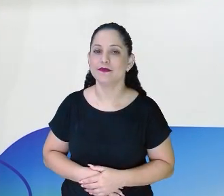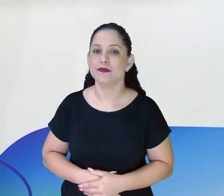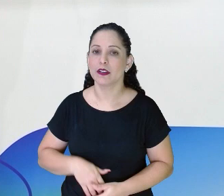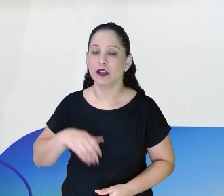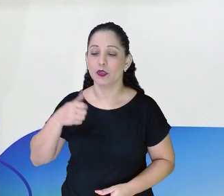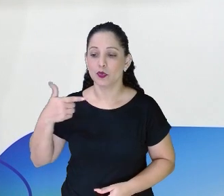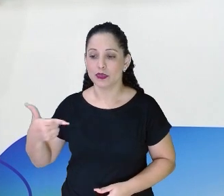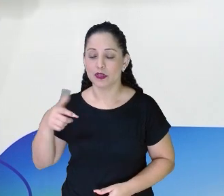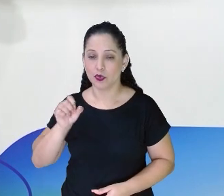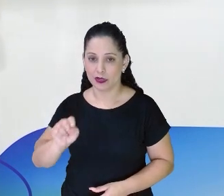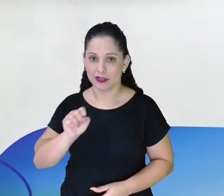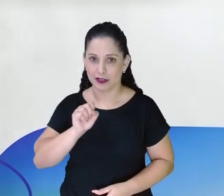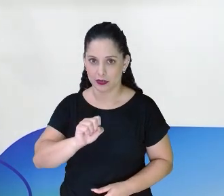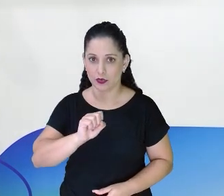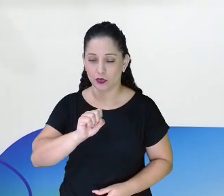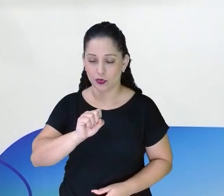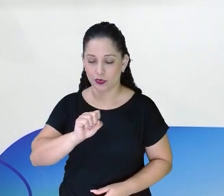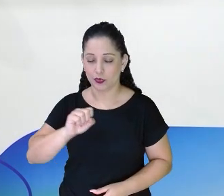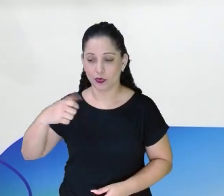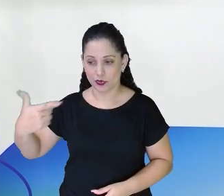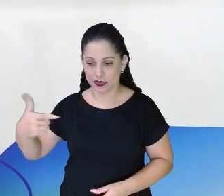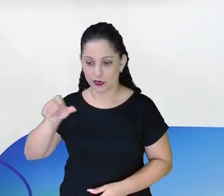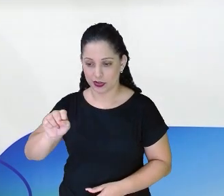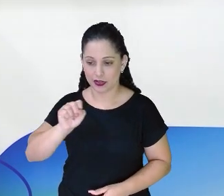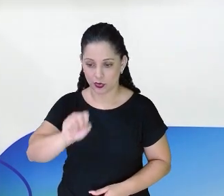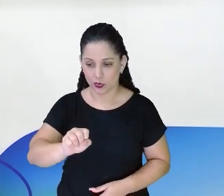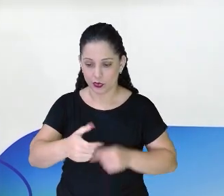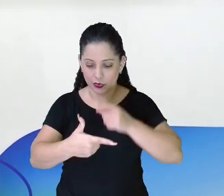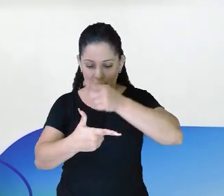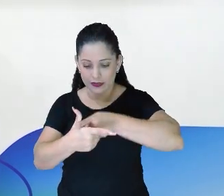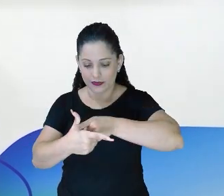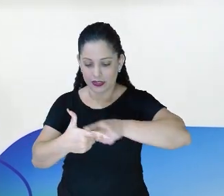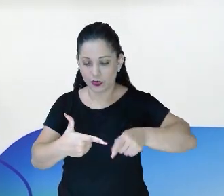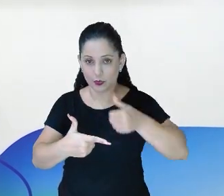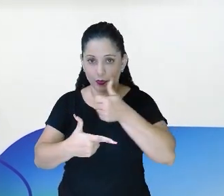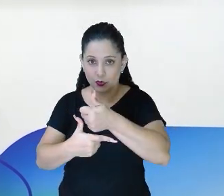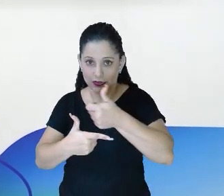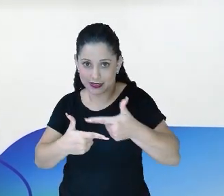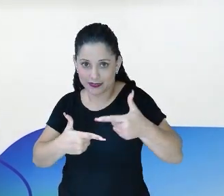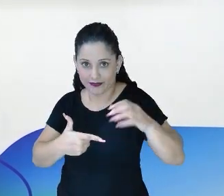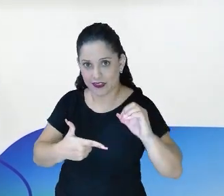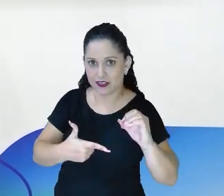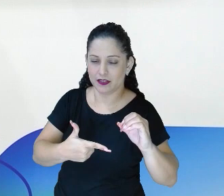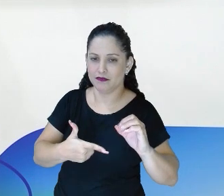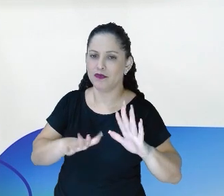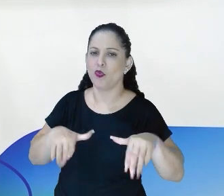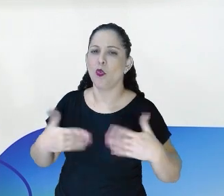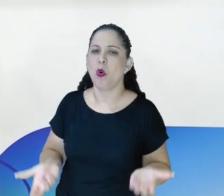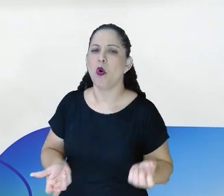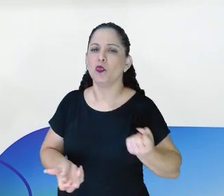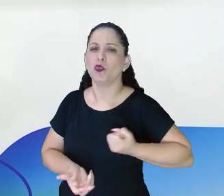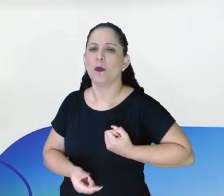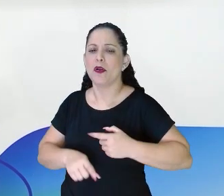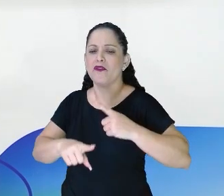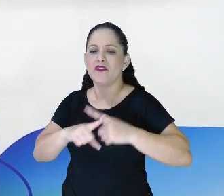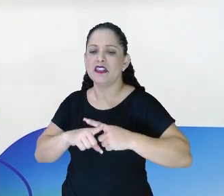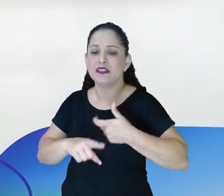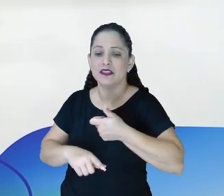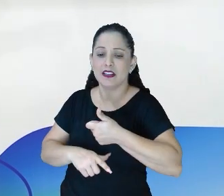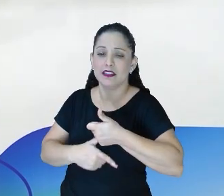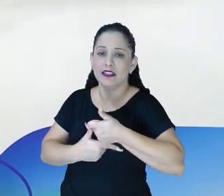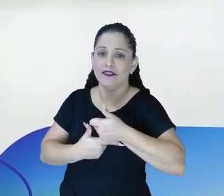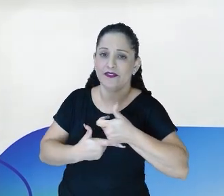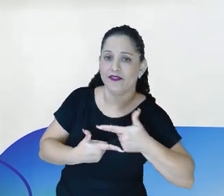288 dividido por 120. Qual é o número que, se eu multiplicar por 120, será igual ou